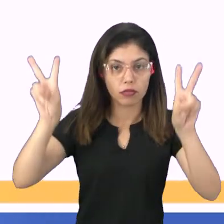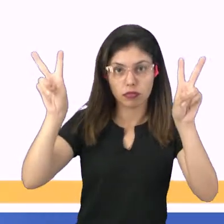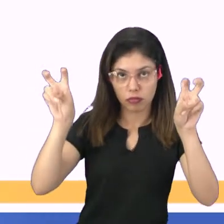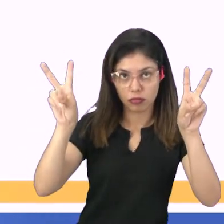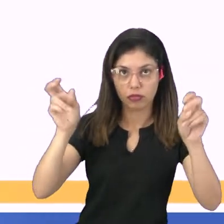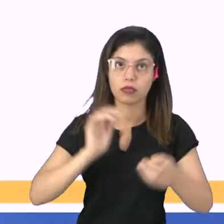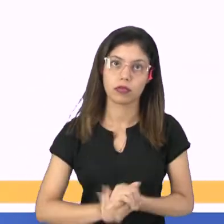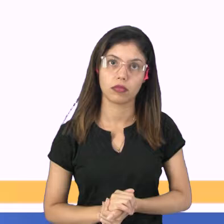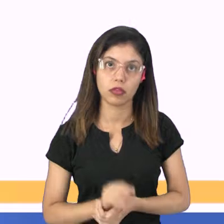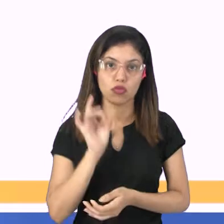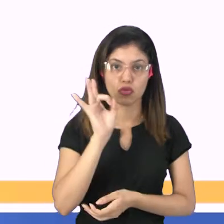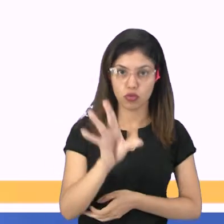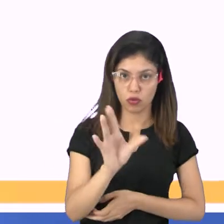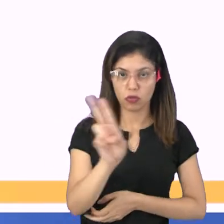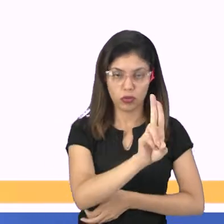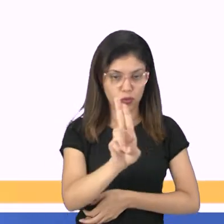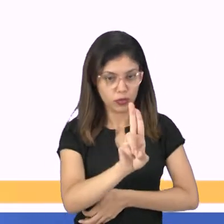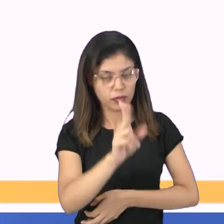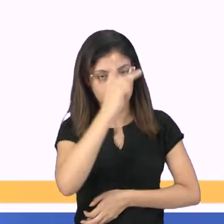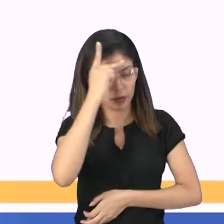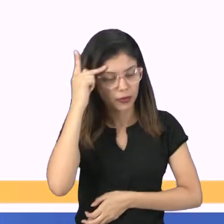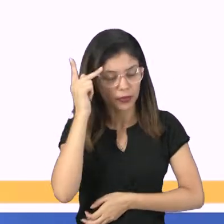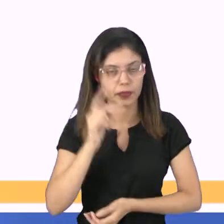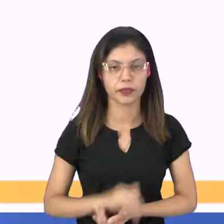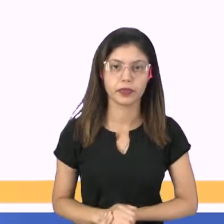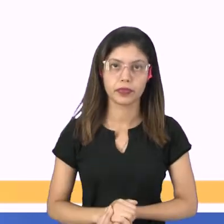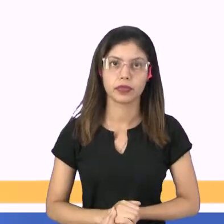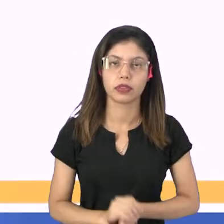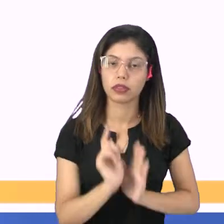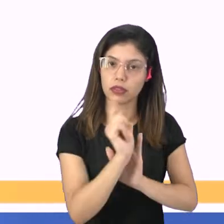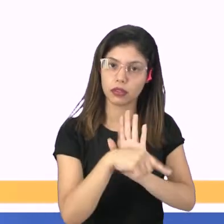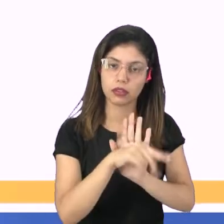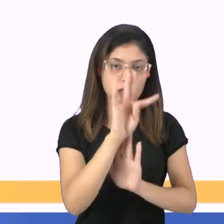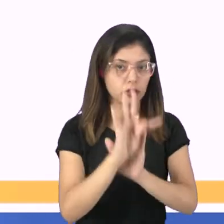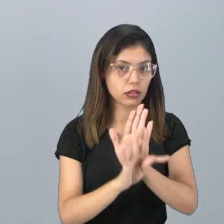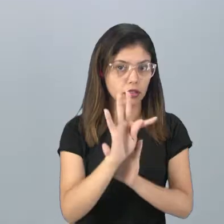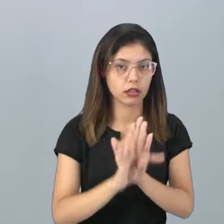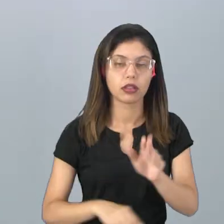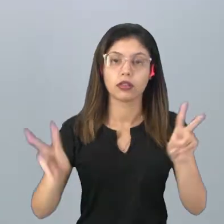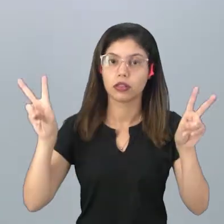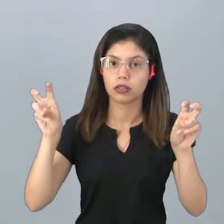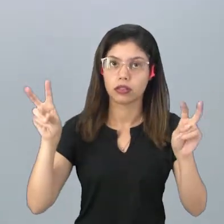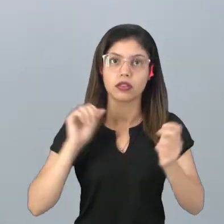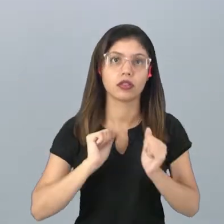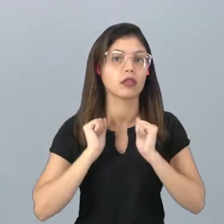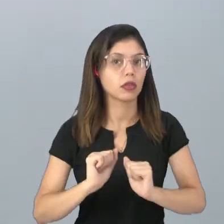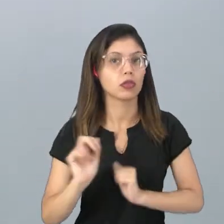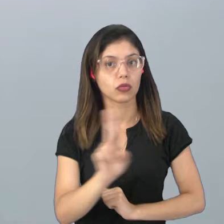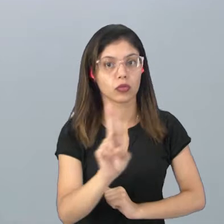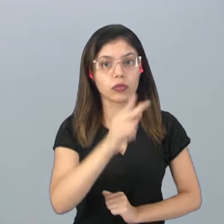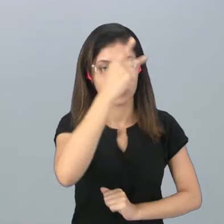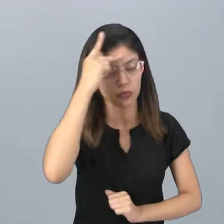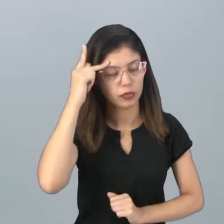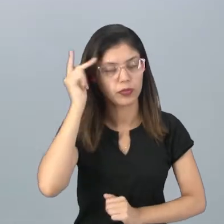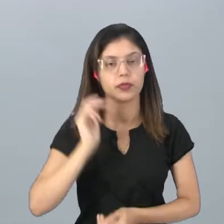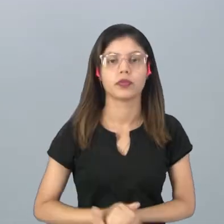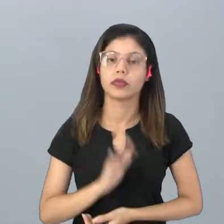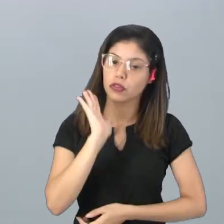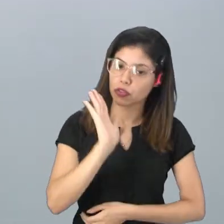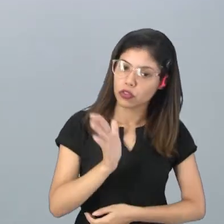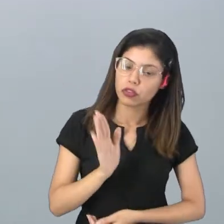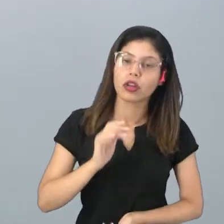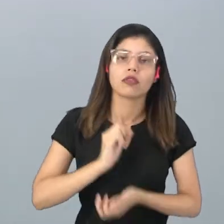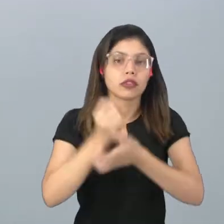escrever um texto e que pode ter um título com somente o nome da pessoa. Então, esse gênero textual, o título pode ser o nome